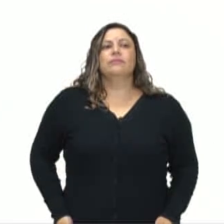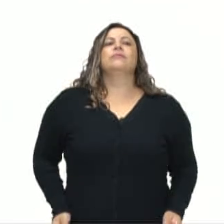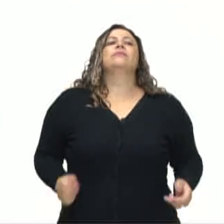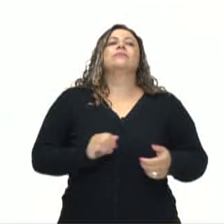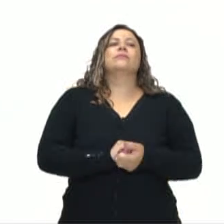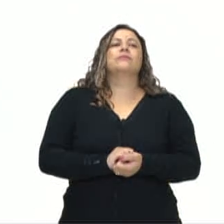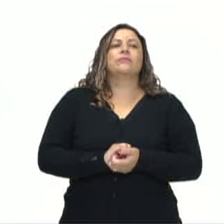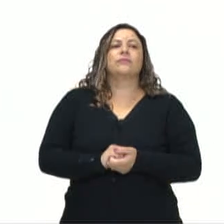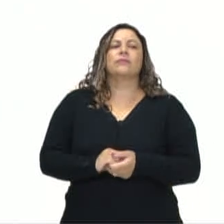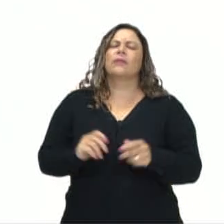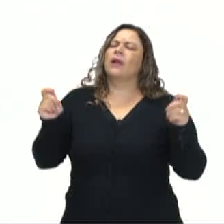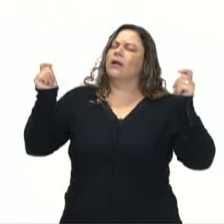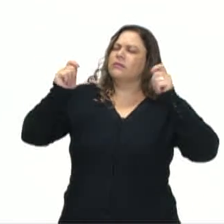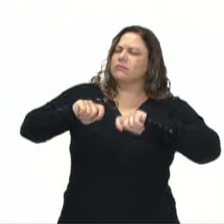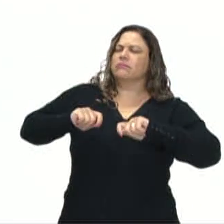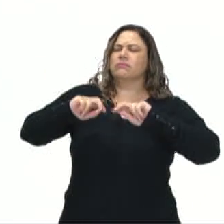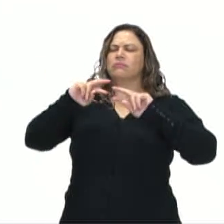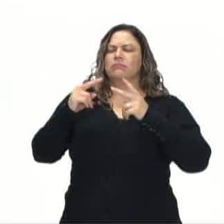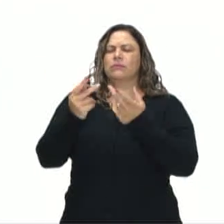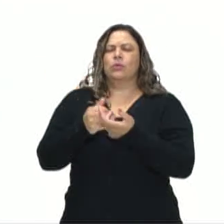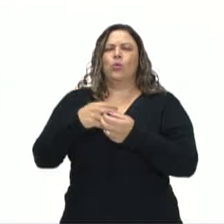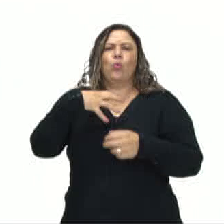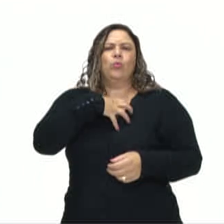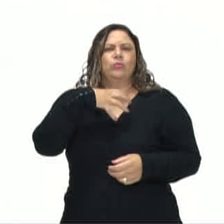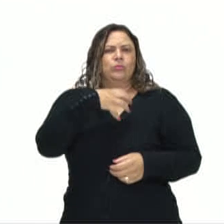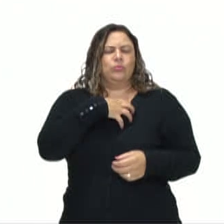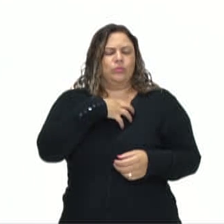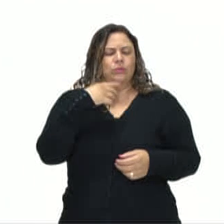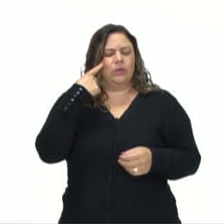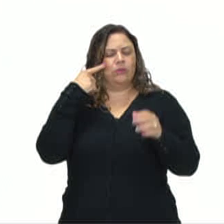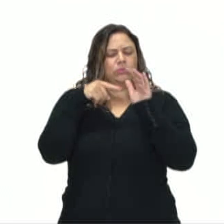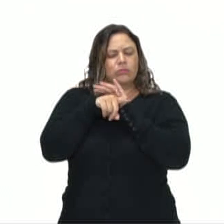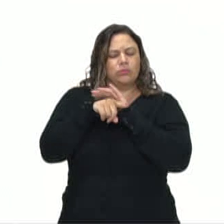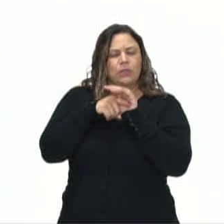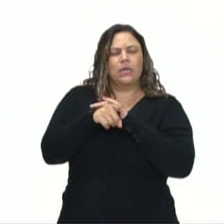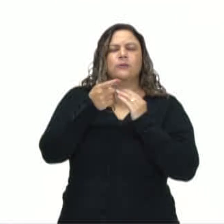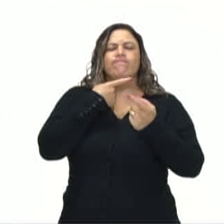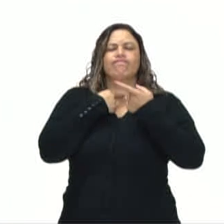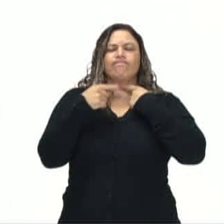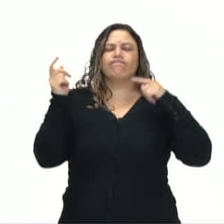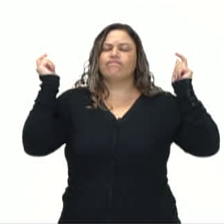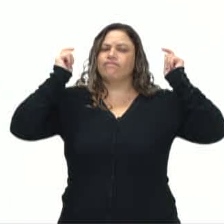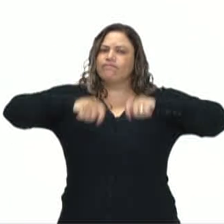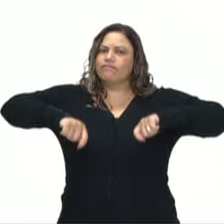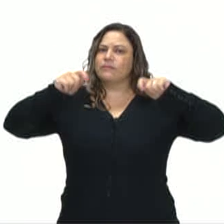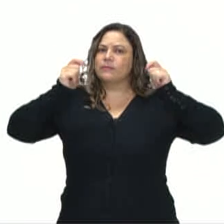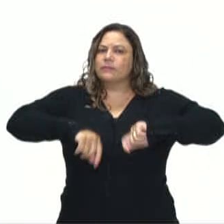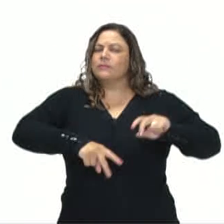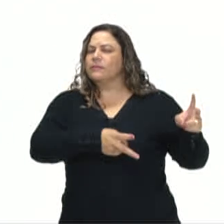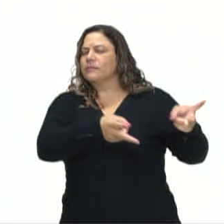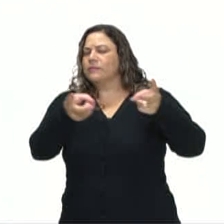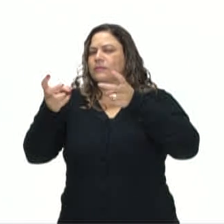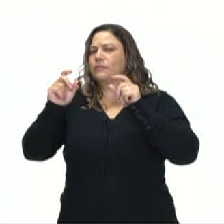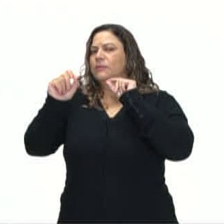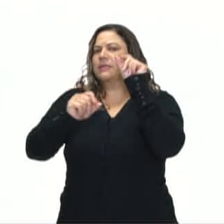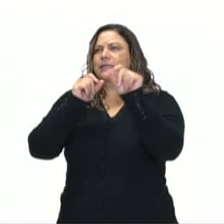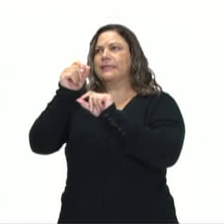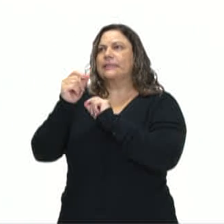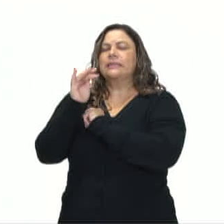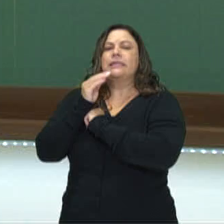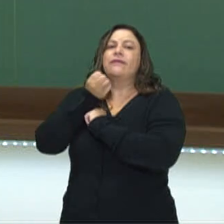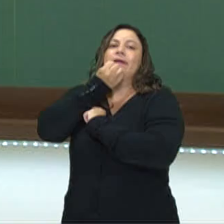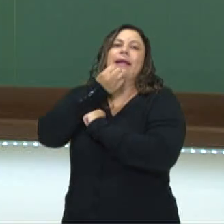virtuoso pressupõe o hábito, fundado no desejo e na capacidade de perseverar no bem.